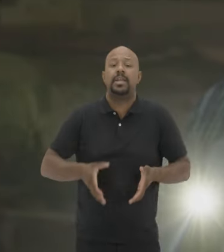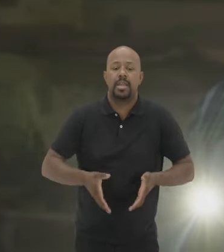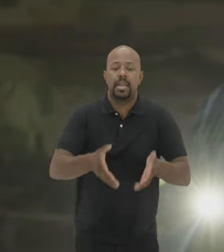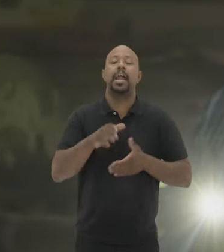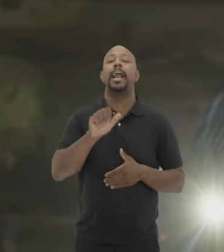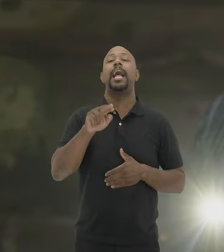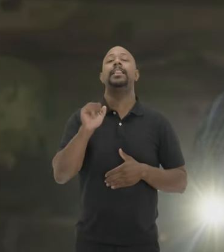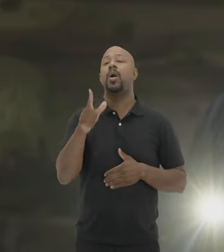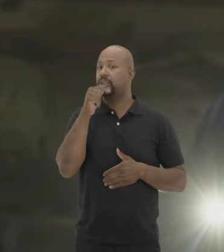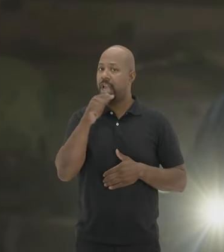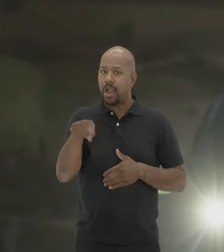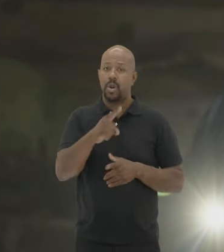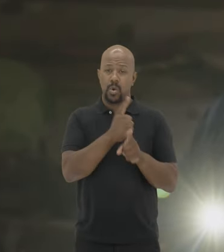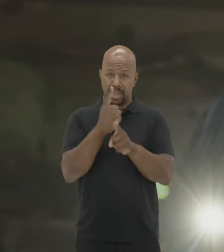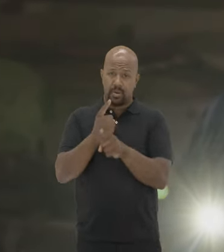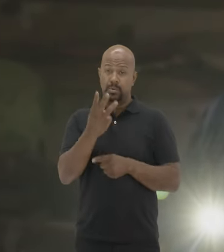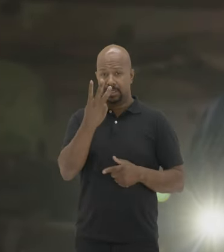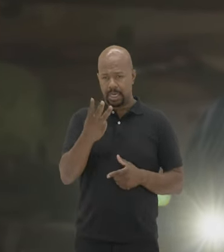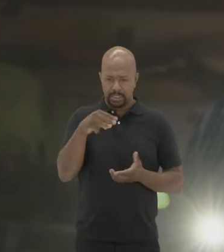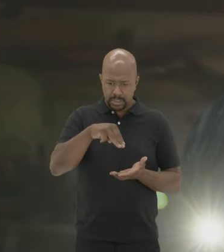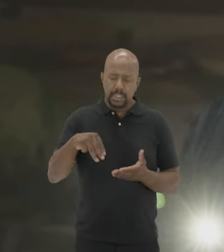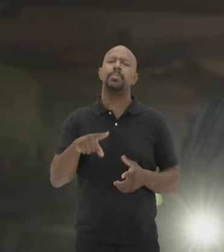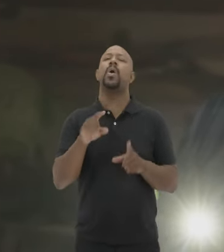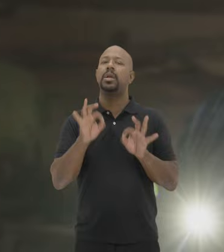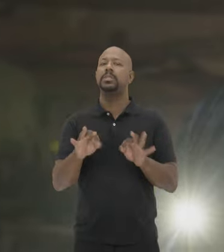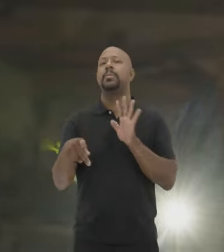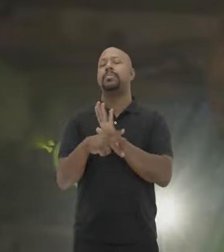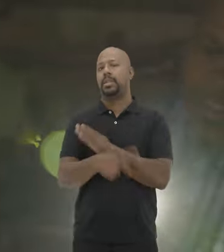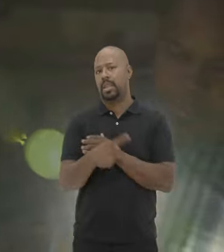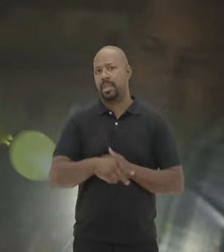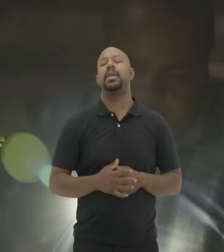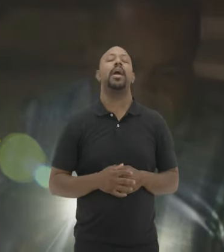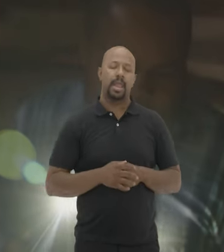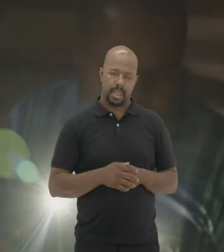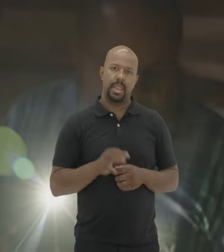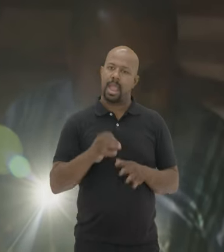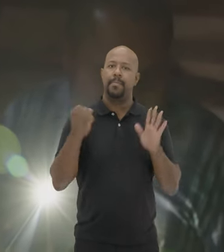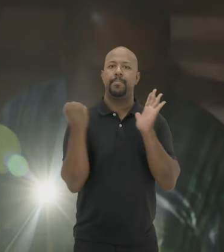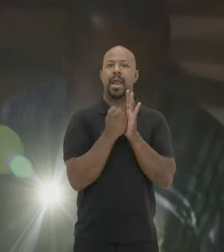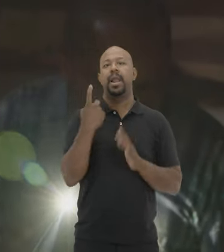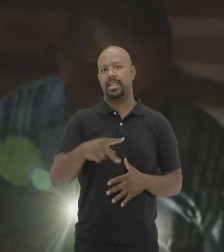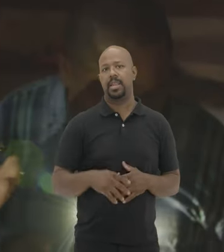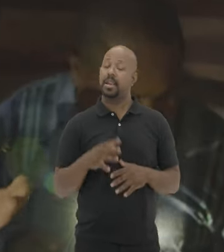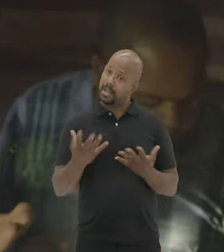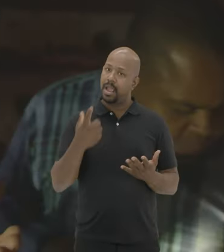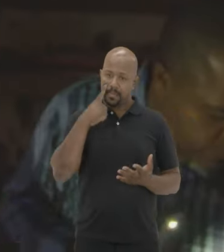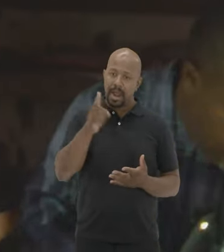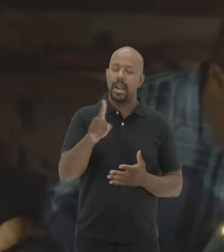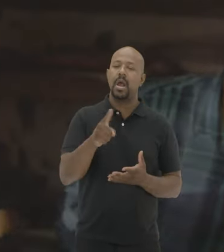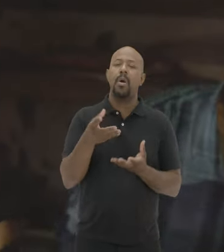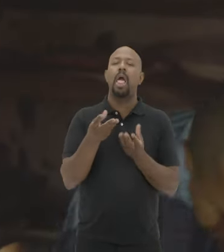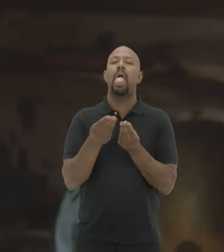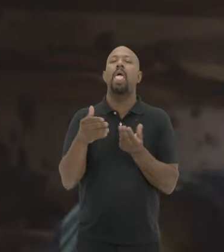água. Onde tu encontrar a telha com três dedos assim dessa aí, pode era contar dele. Que saiu daqui. Que era a marca, então. É a marca dele. E até pra ela não escorregar